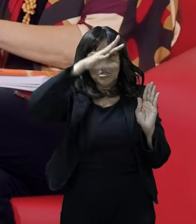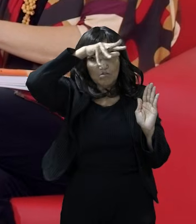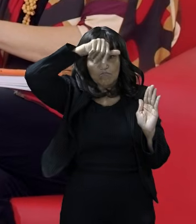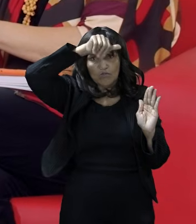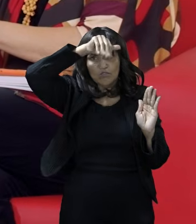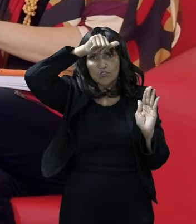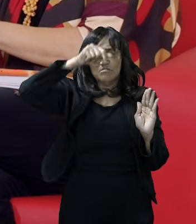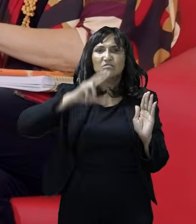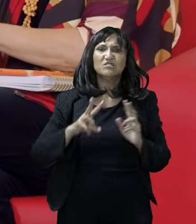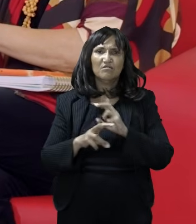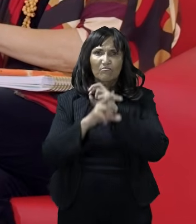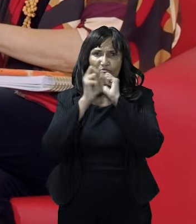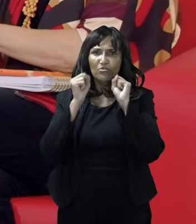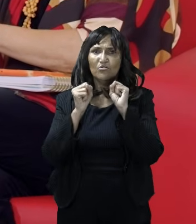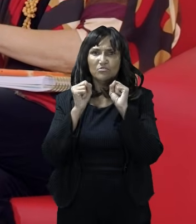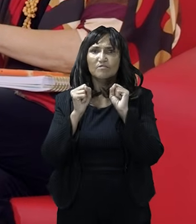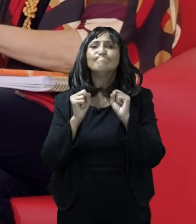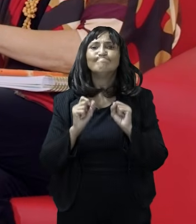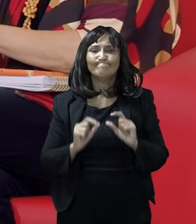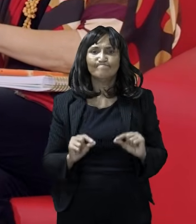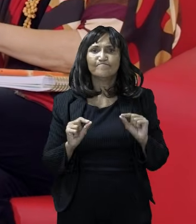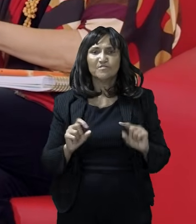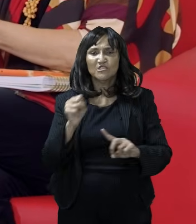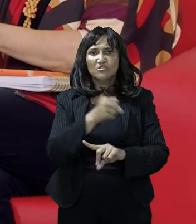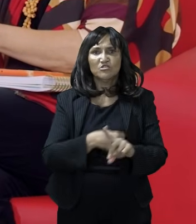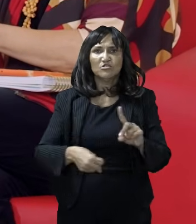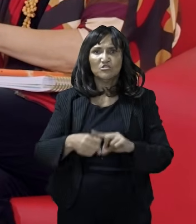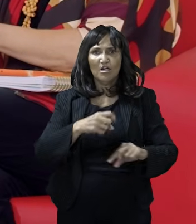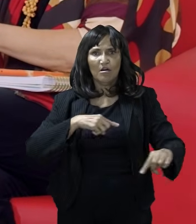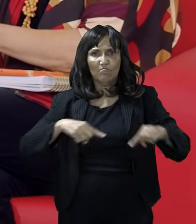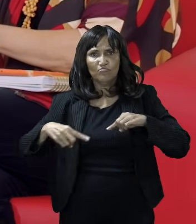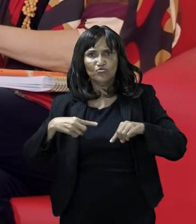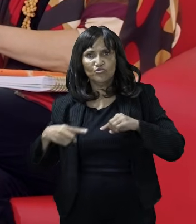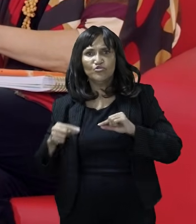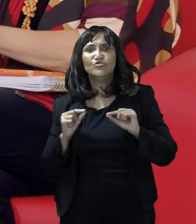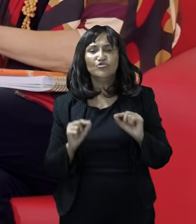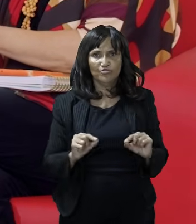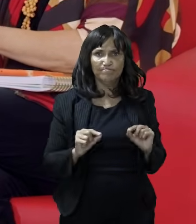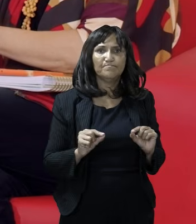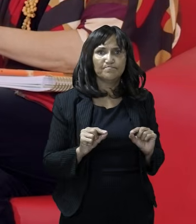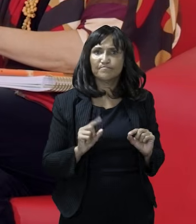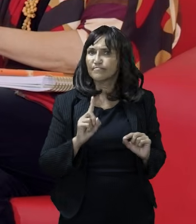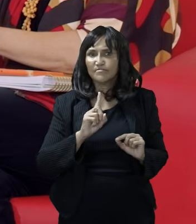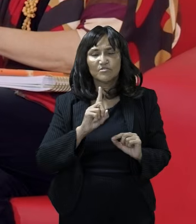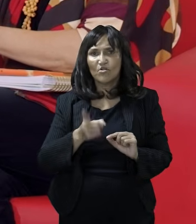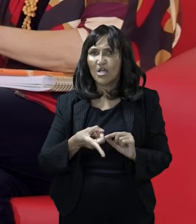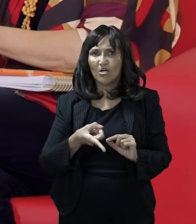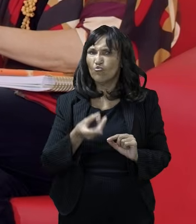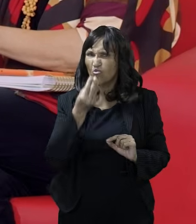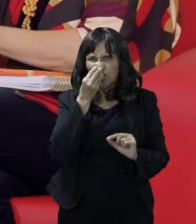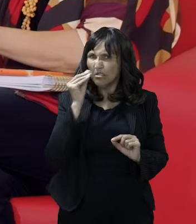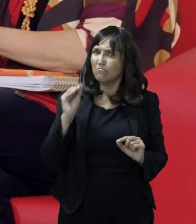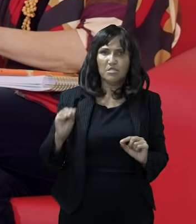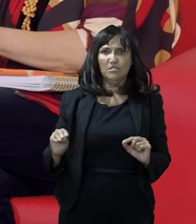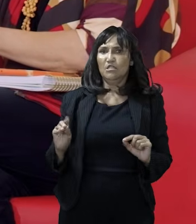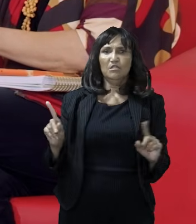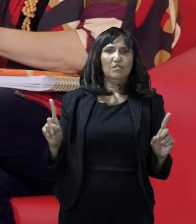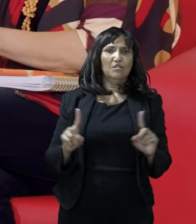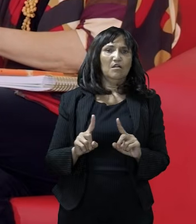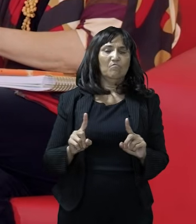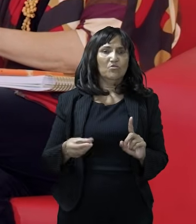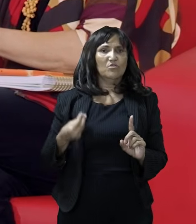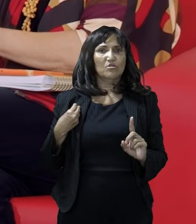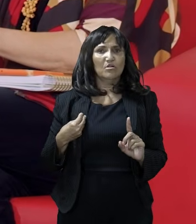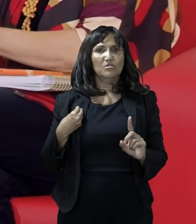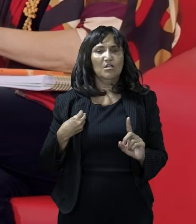Que tem força social, tem força política. Não estou desconsiderando. Então, por isso que a vida nossa